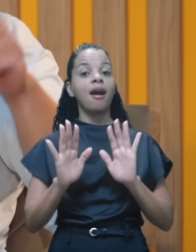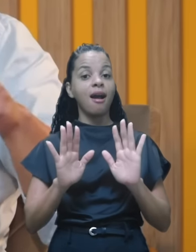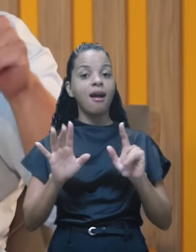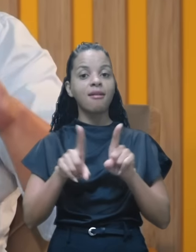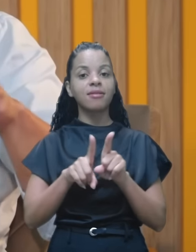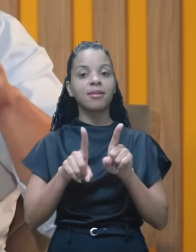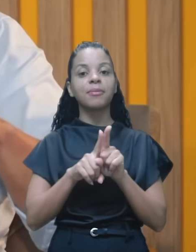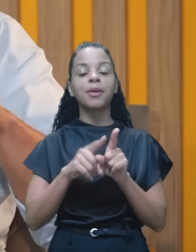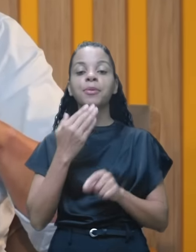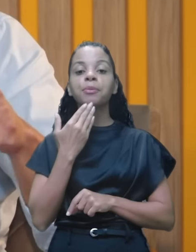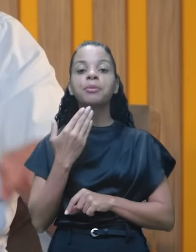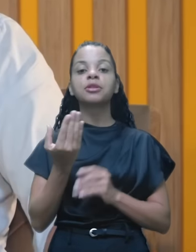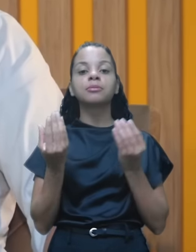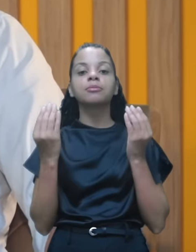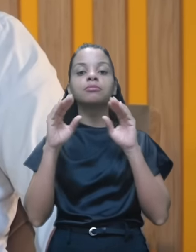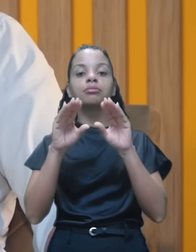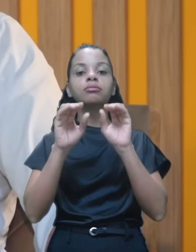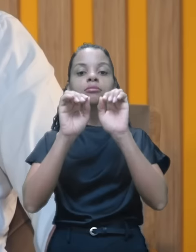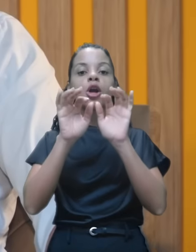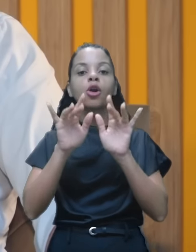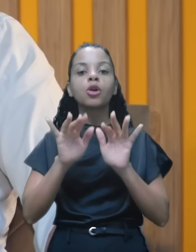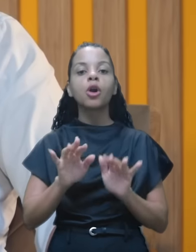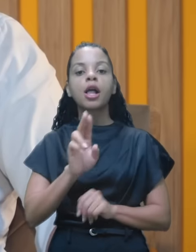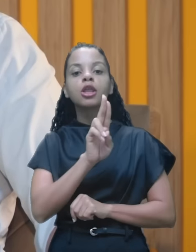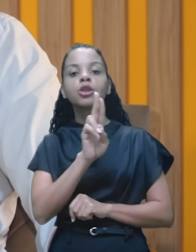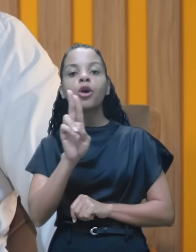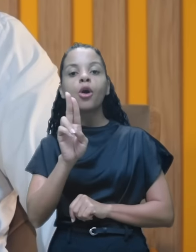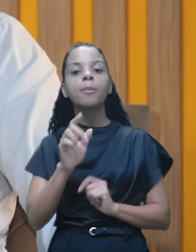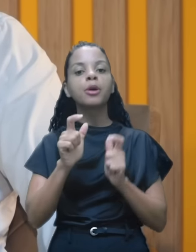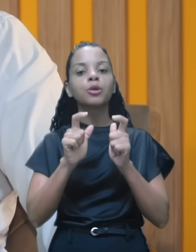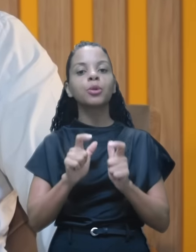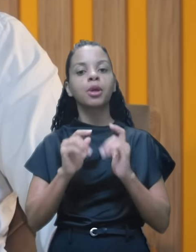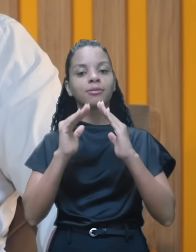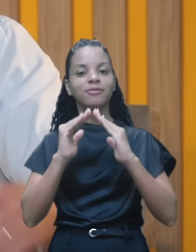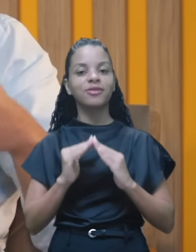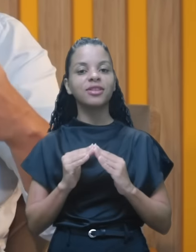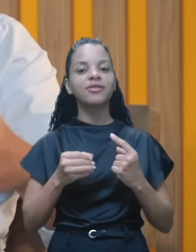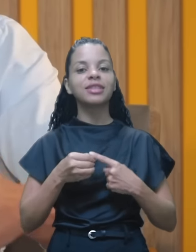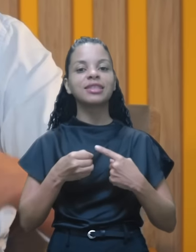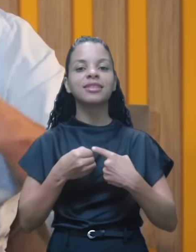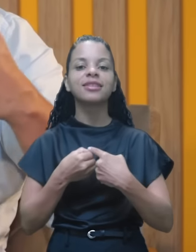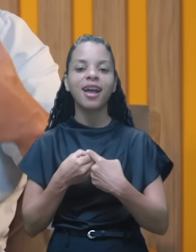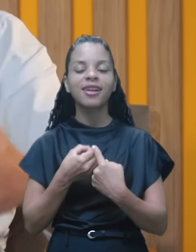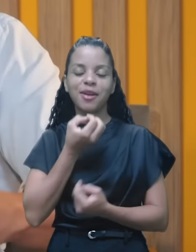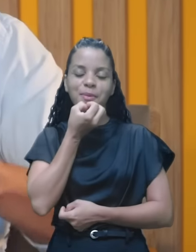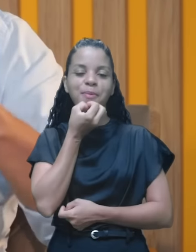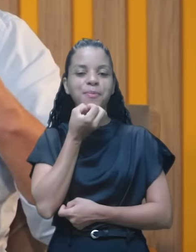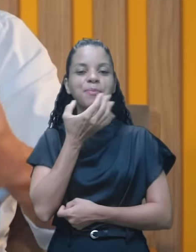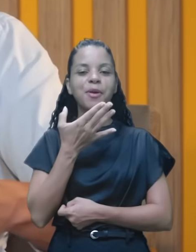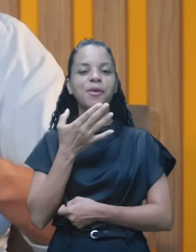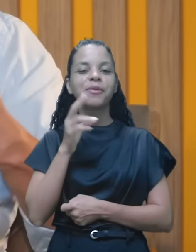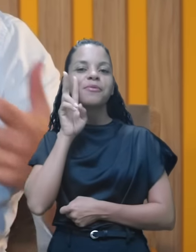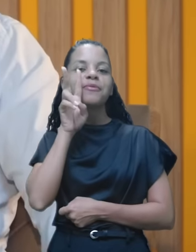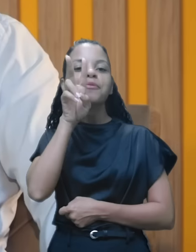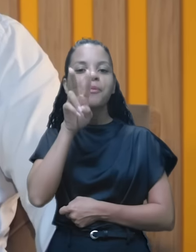deixa também aqui embaixo o seu comentário, seu nome, dizendo de onde você nos assiste, que é gostoso a gente ler os comentários e aí a